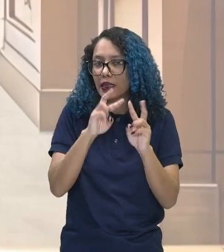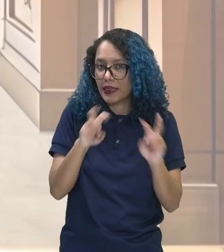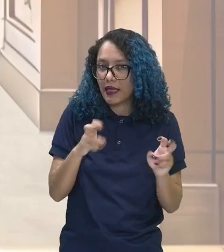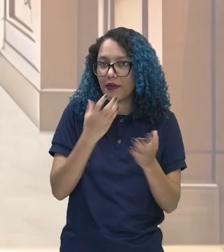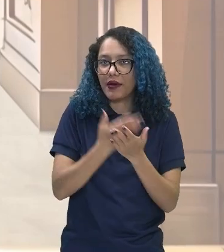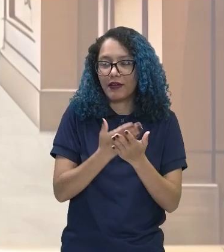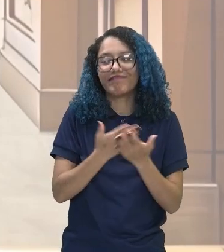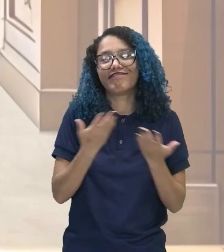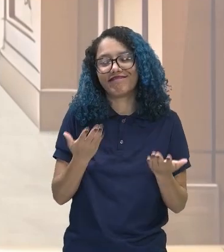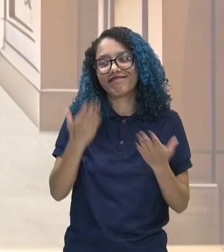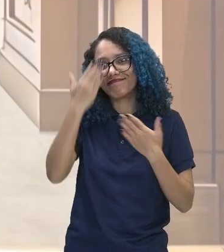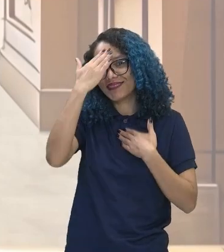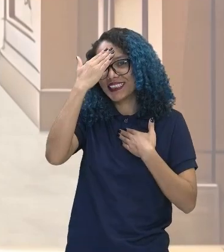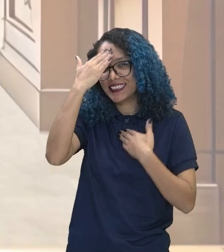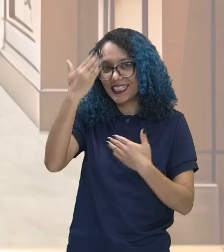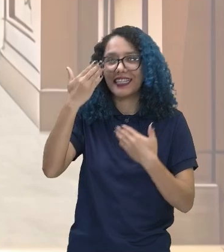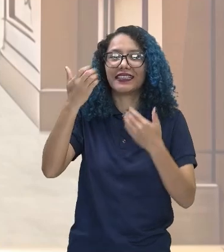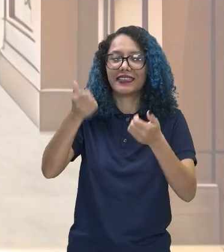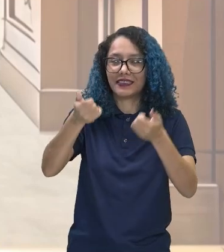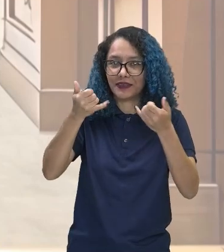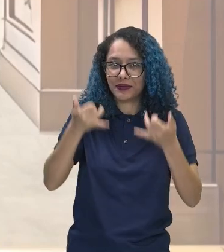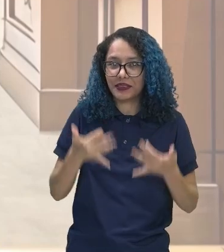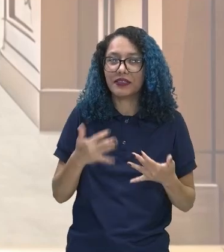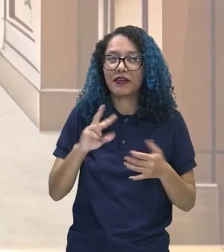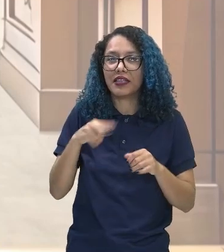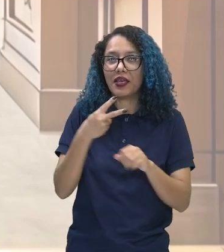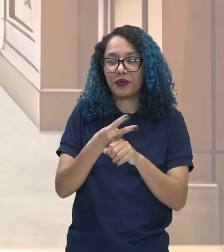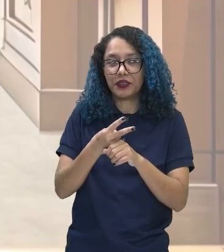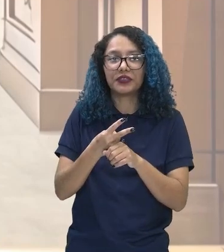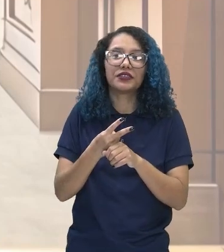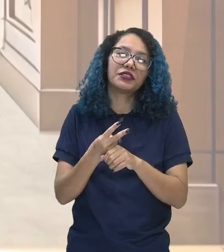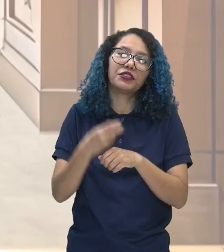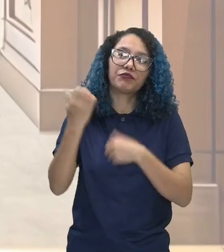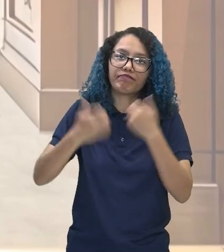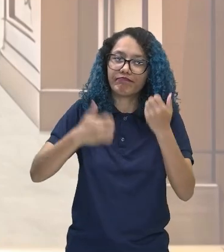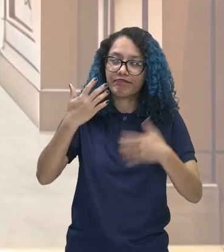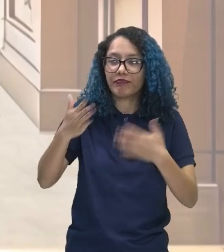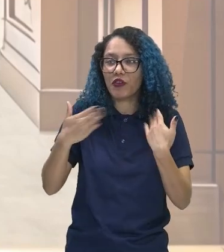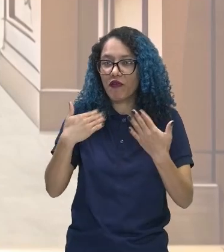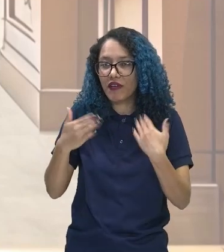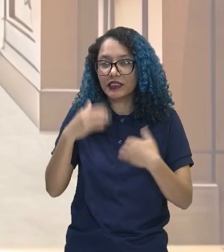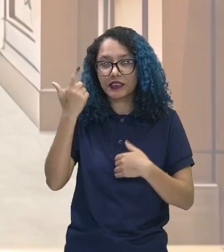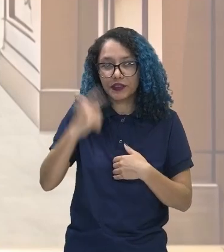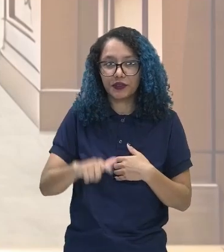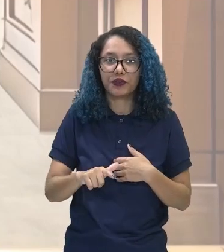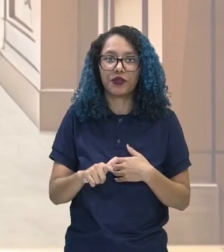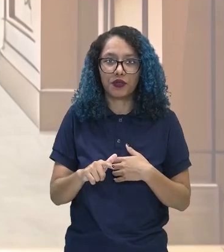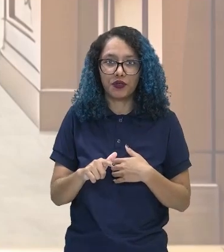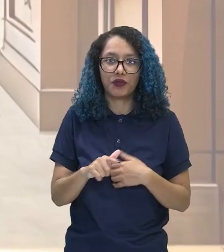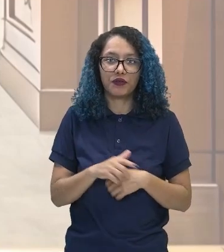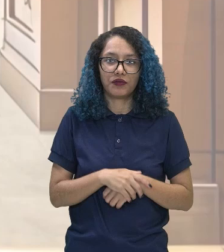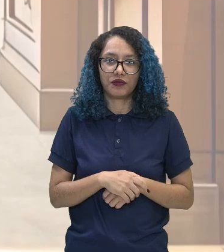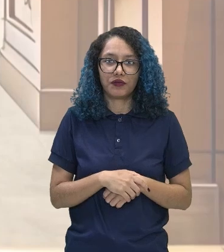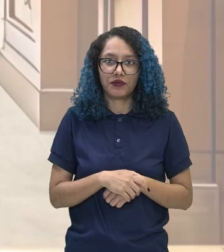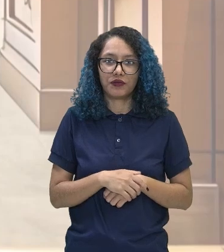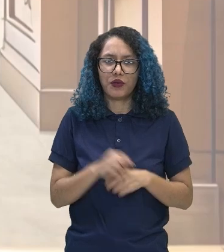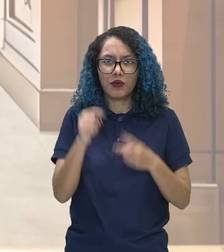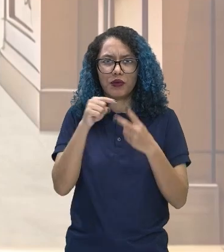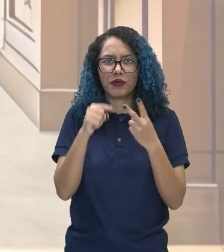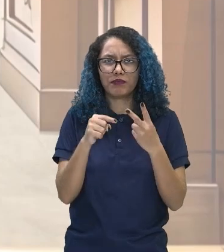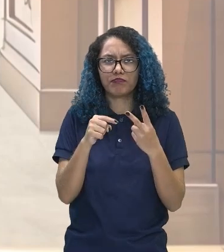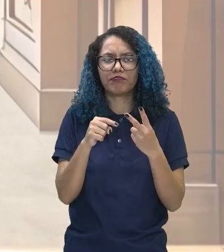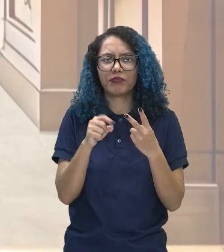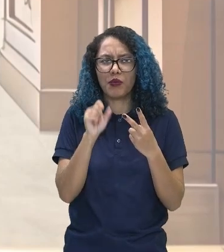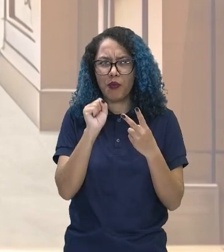até aqui os seus esclarecimentos, porque daqui a pouco a gente vai voltar para abordar outro tema importante, que é a demissão, que pode ser de duas maneiras, né? Com